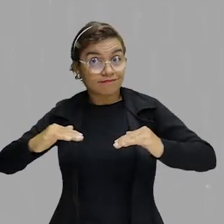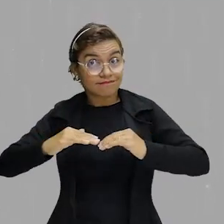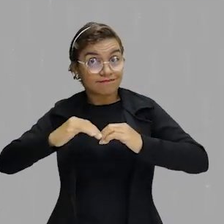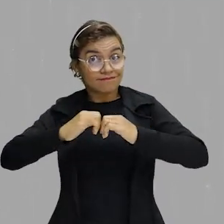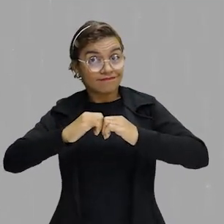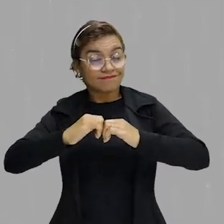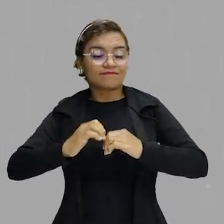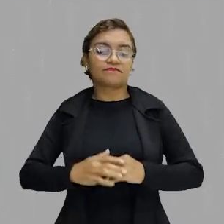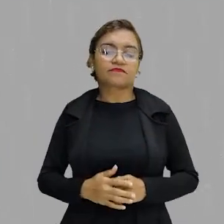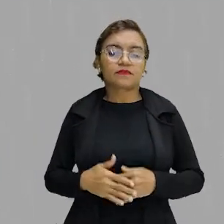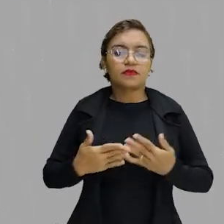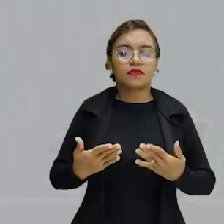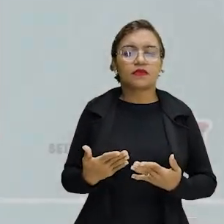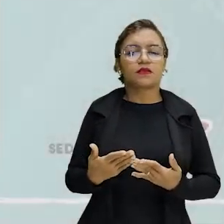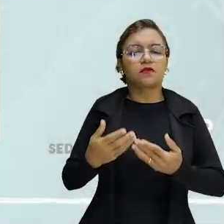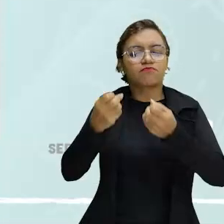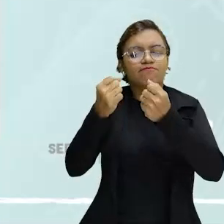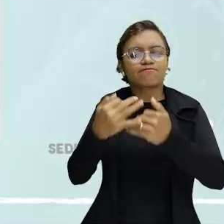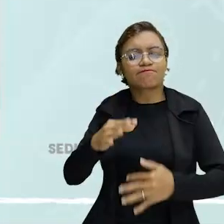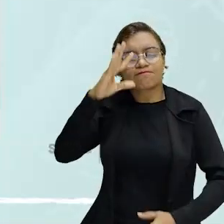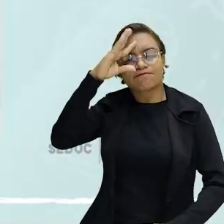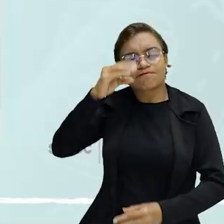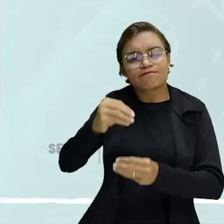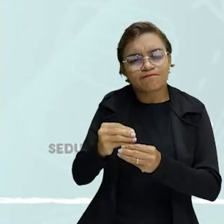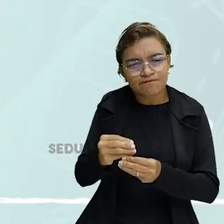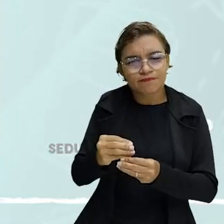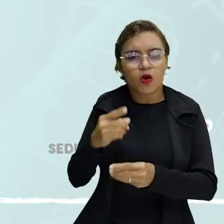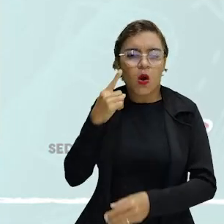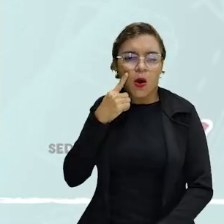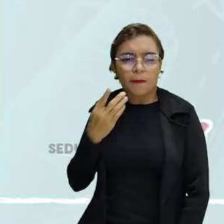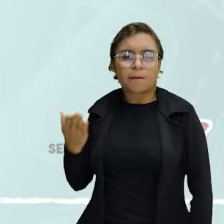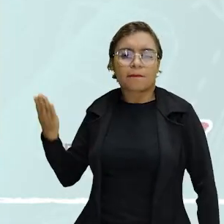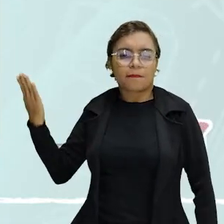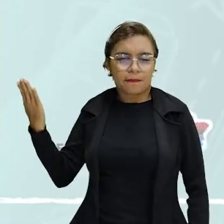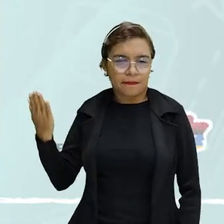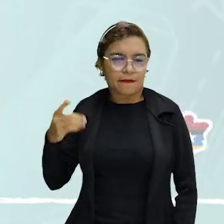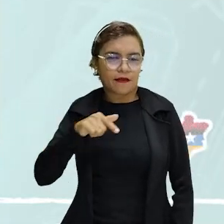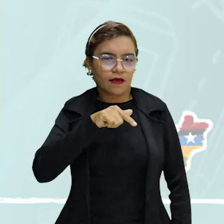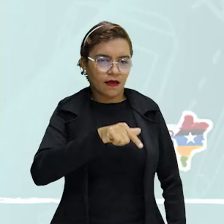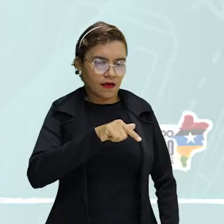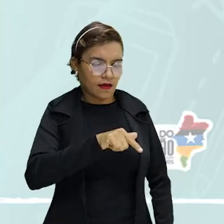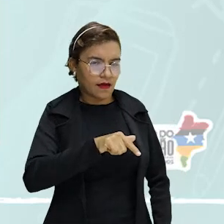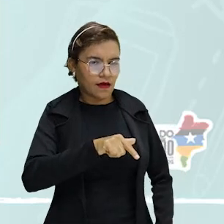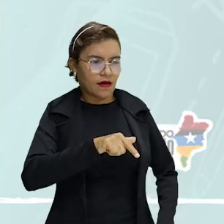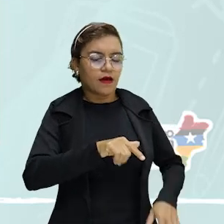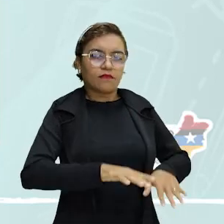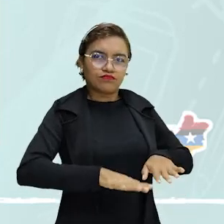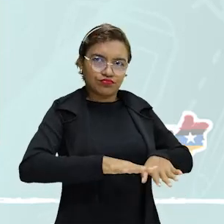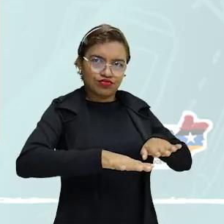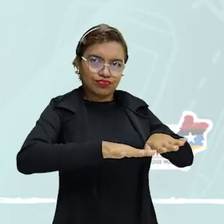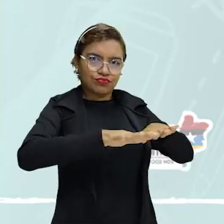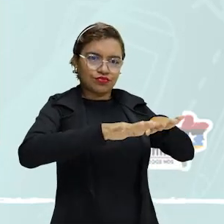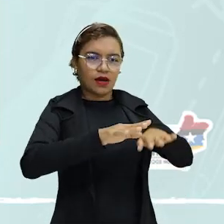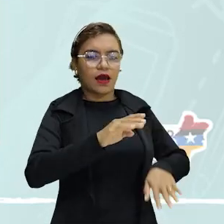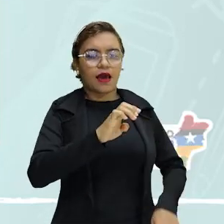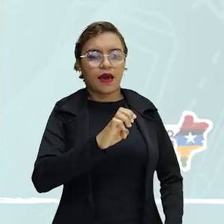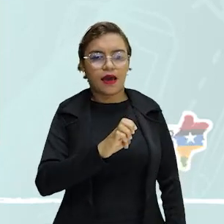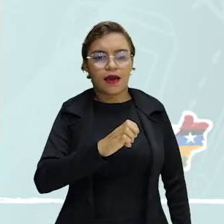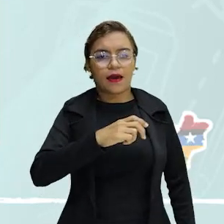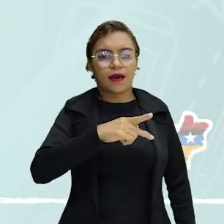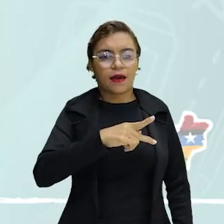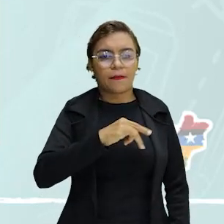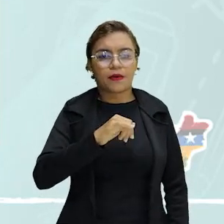beleza? Então, para sintetizar, epirogênese, movimento vertical do nosso relevo, né, uma